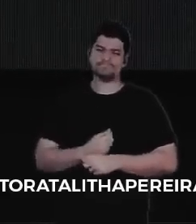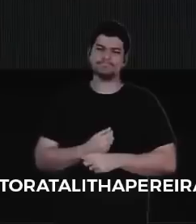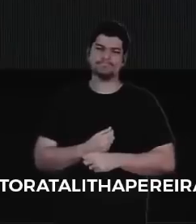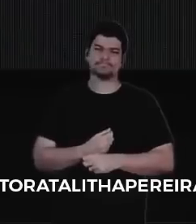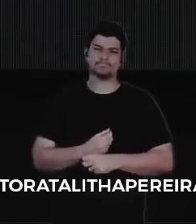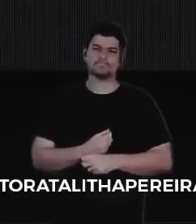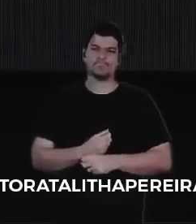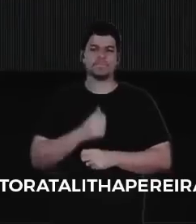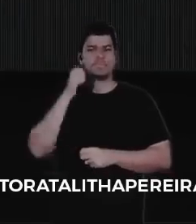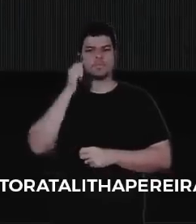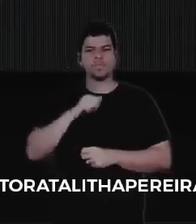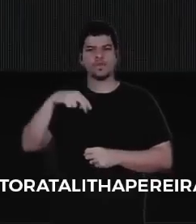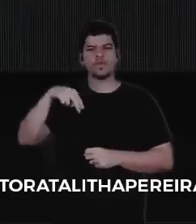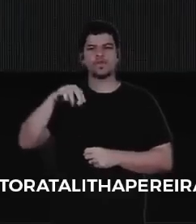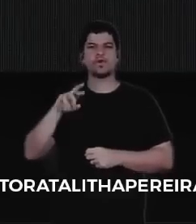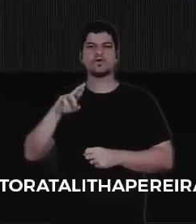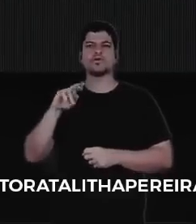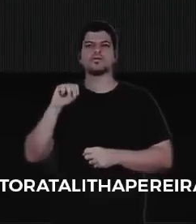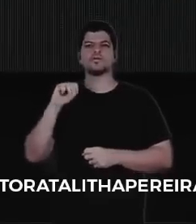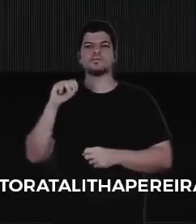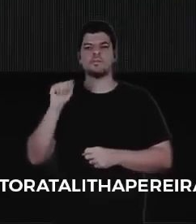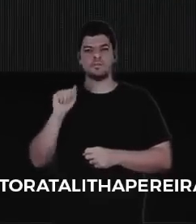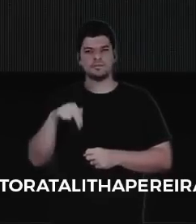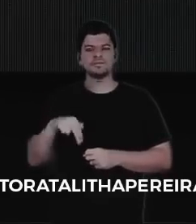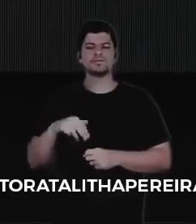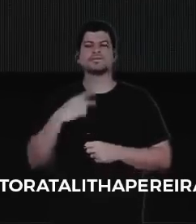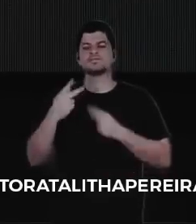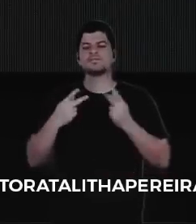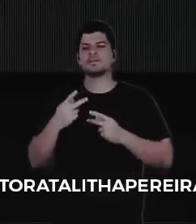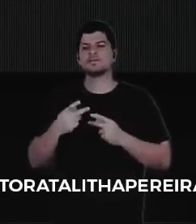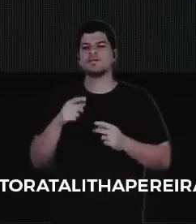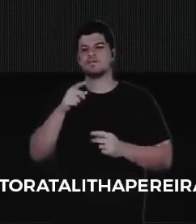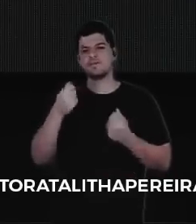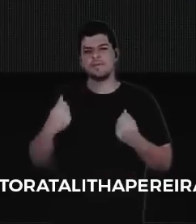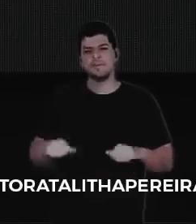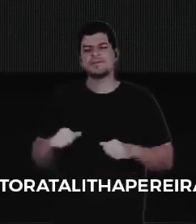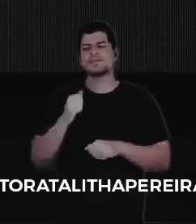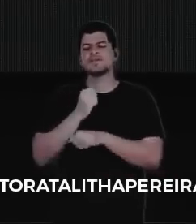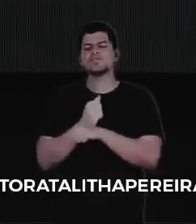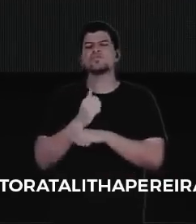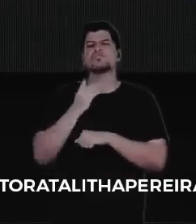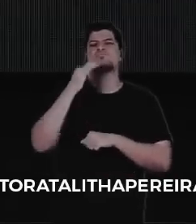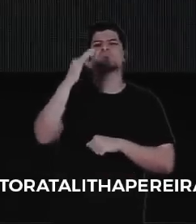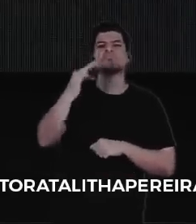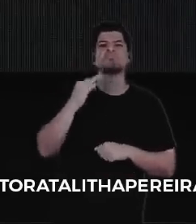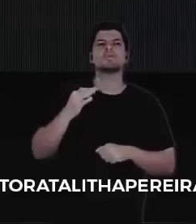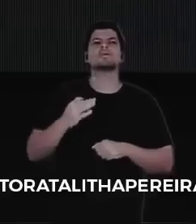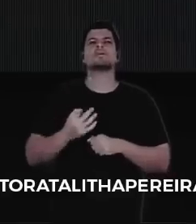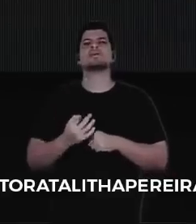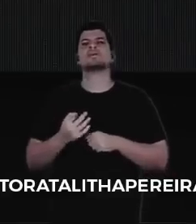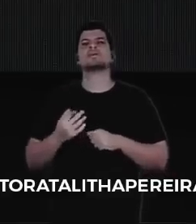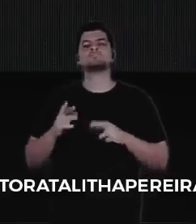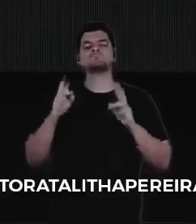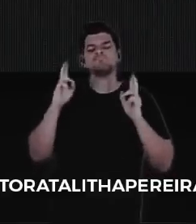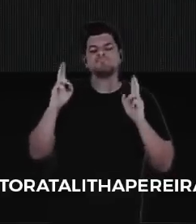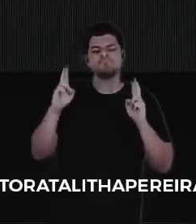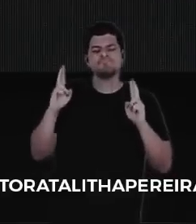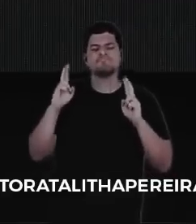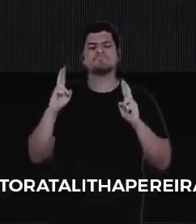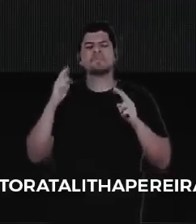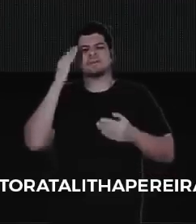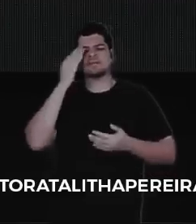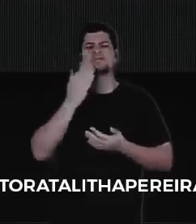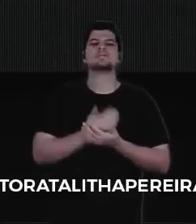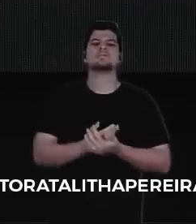Norman Vincent Peale disse: pratique a esperança. À medida que a esperança se torna um hábito, você consegue alcançar